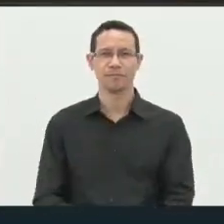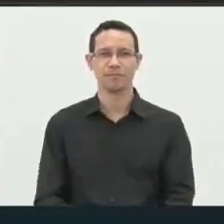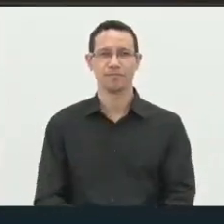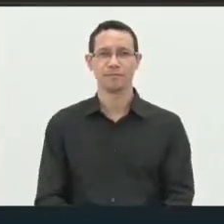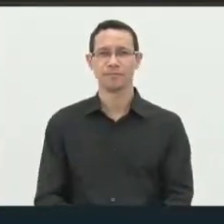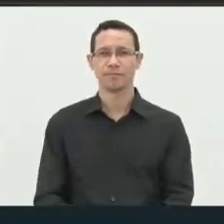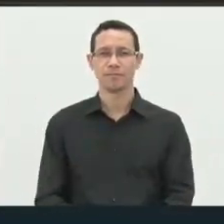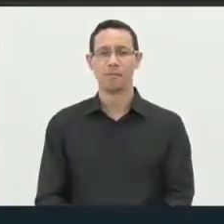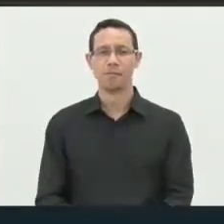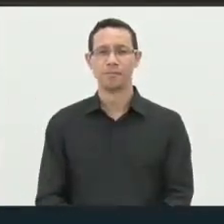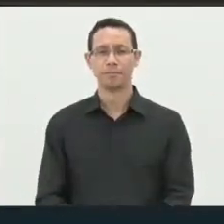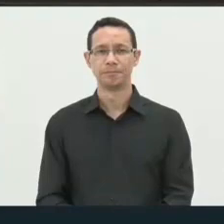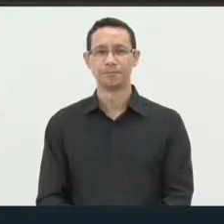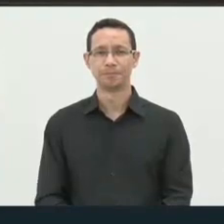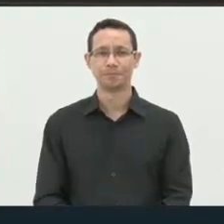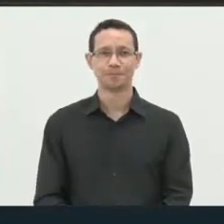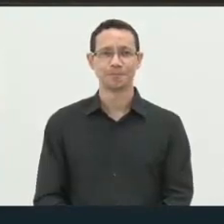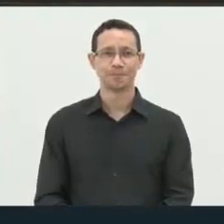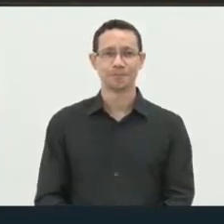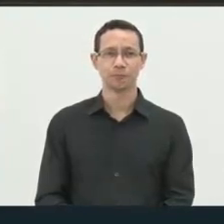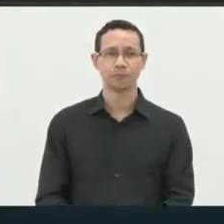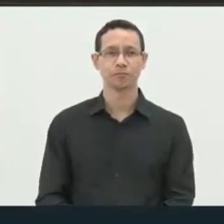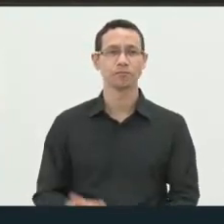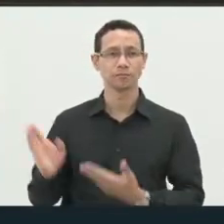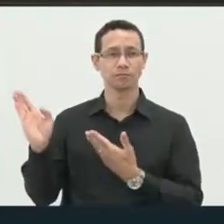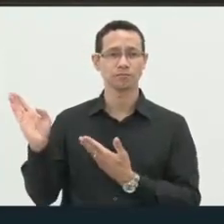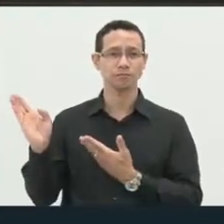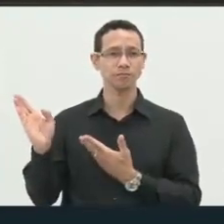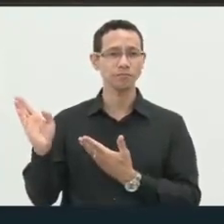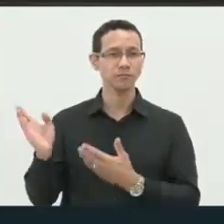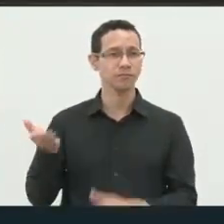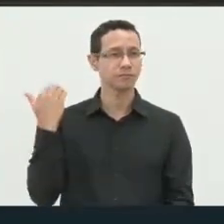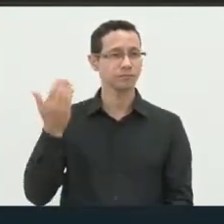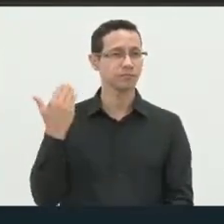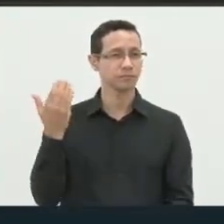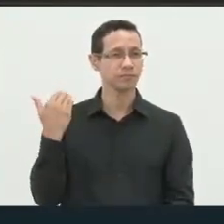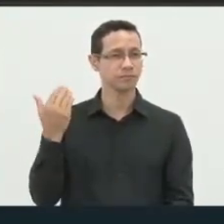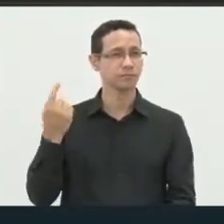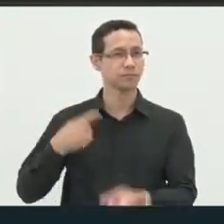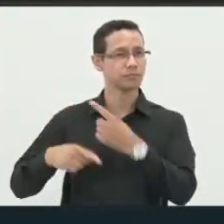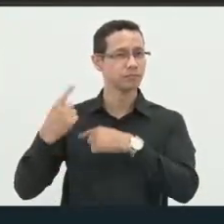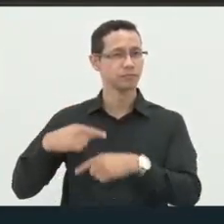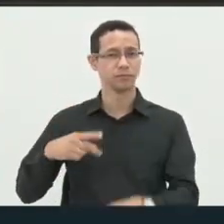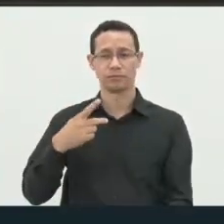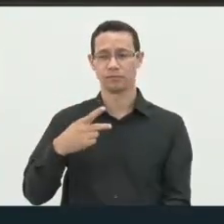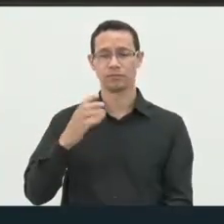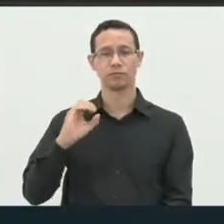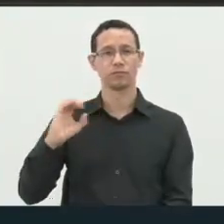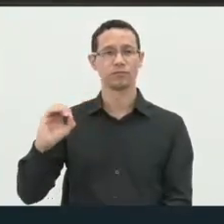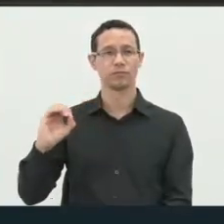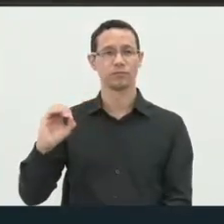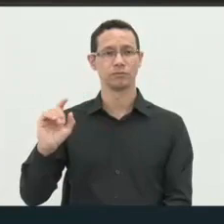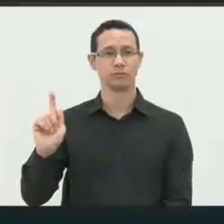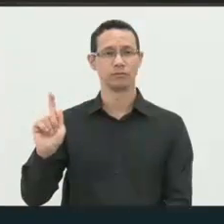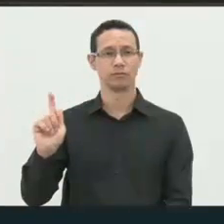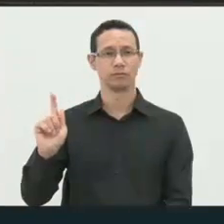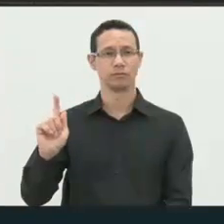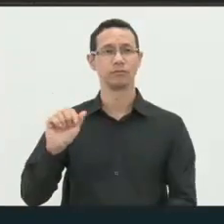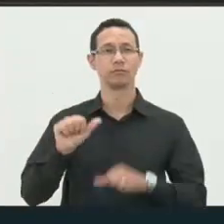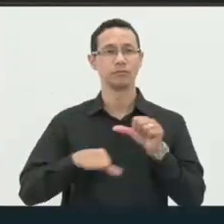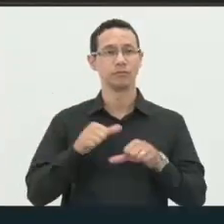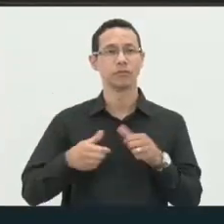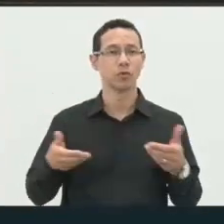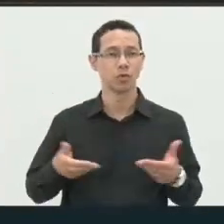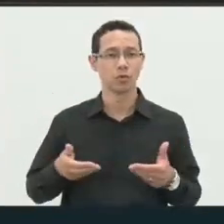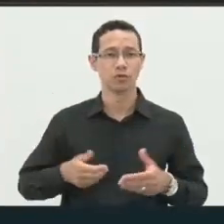e aqui ó era 200 aqui era 200 sabe quanto que tá hoje